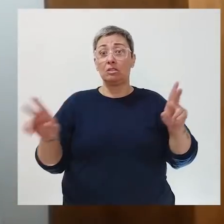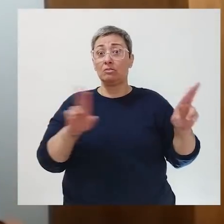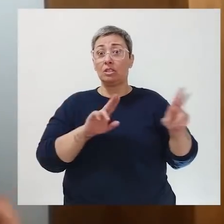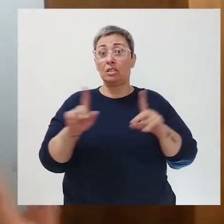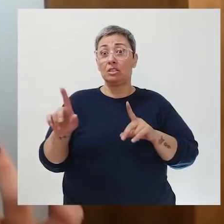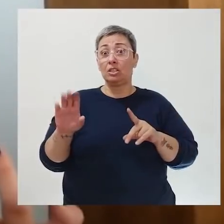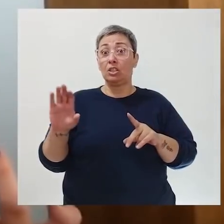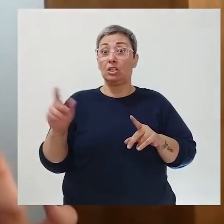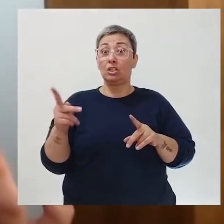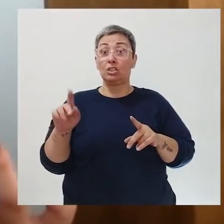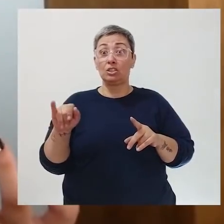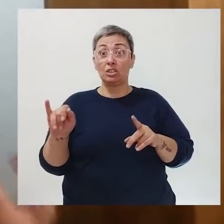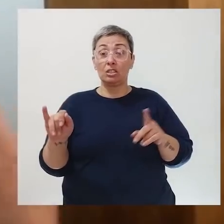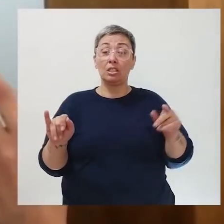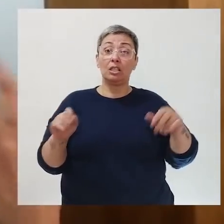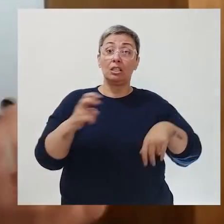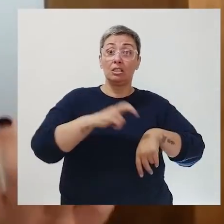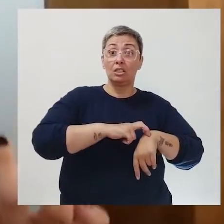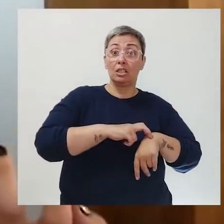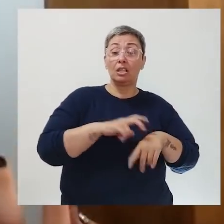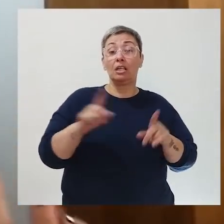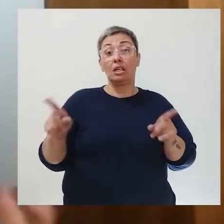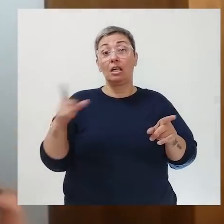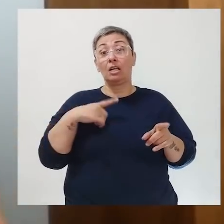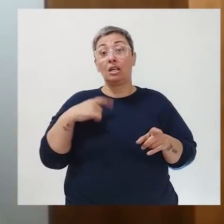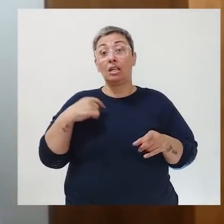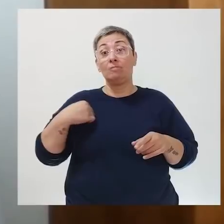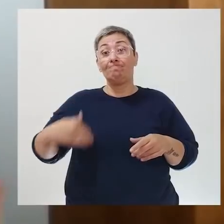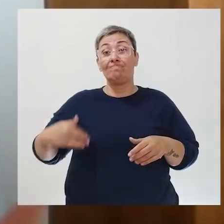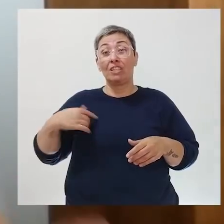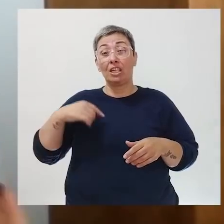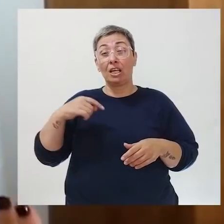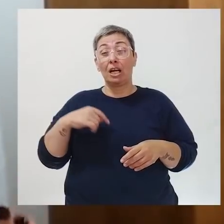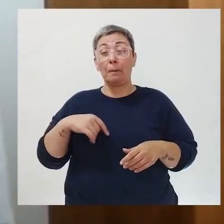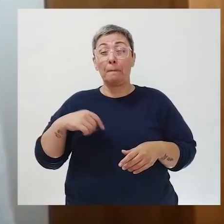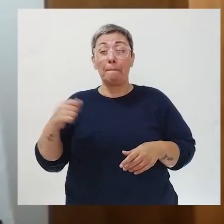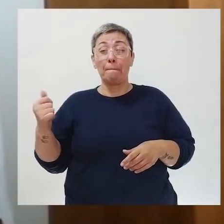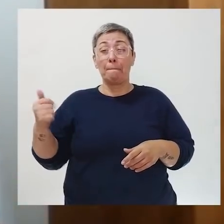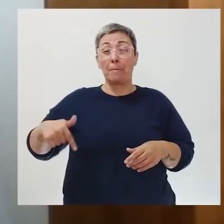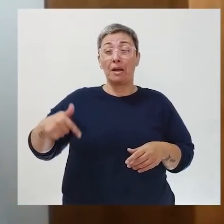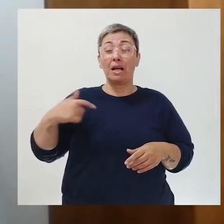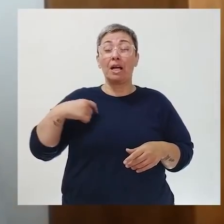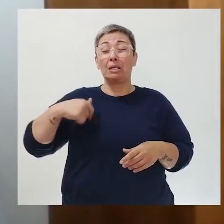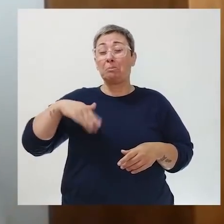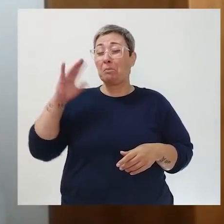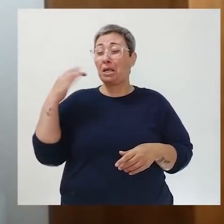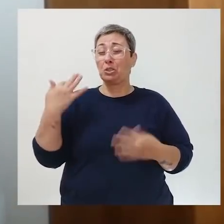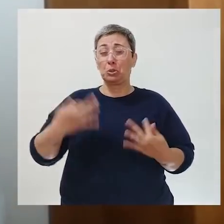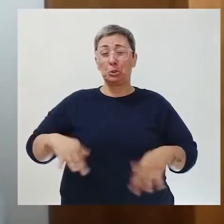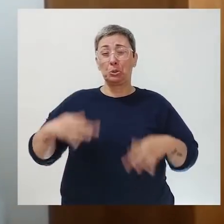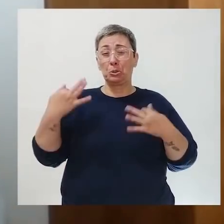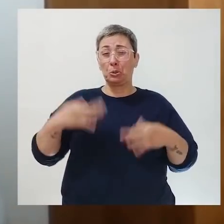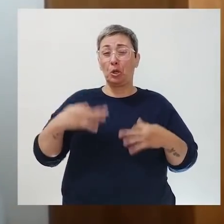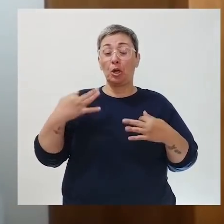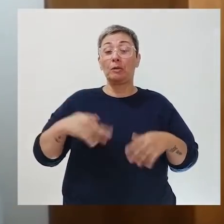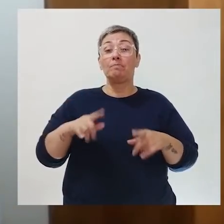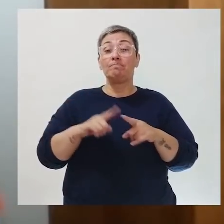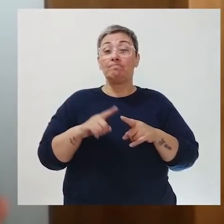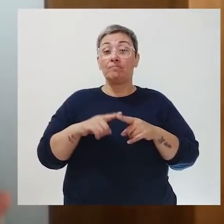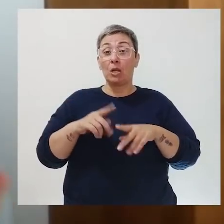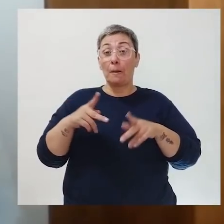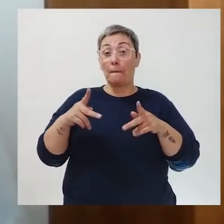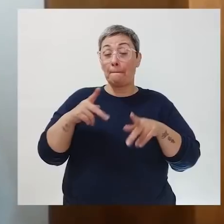chikungunya da dengue é que a chikungunya ela causa dores mais intensas nas articulações, especialmente